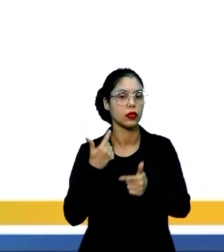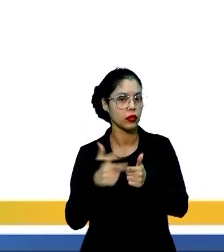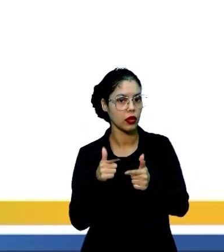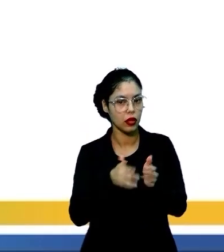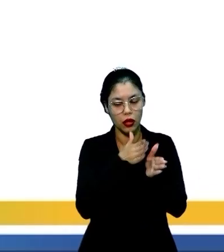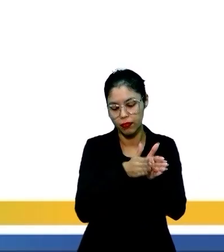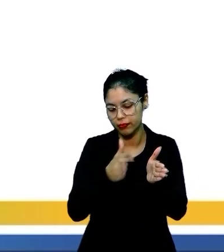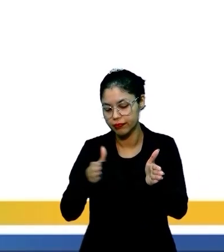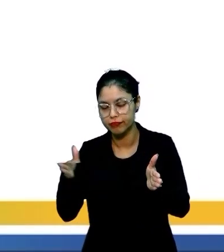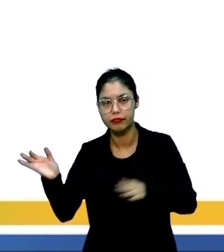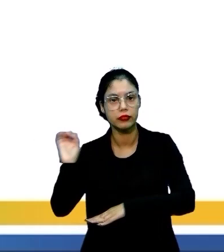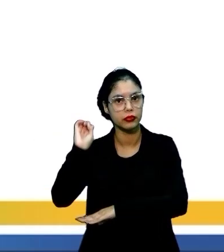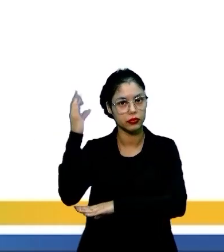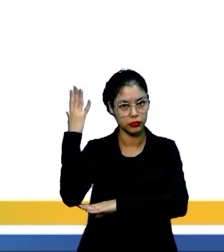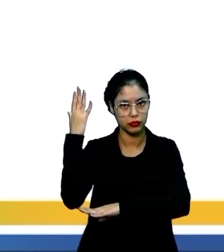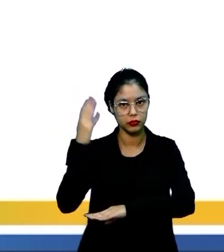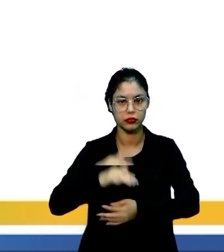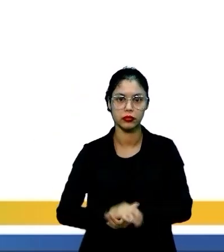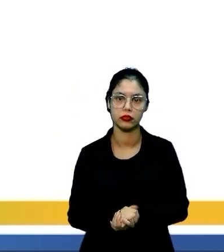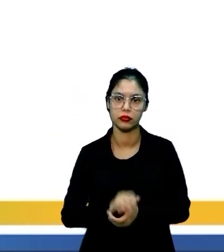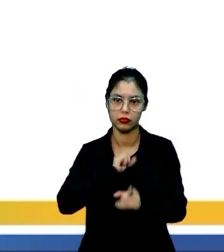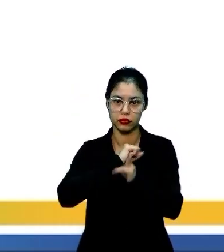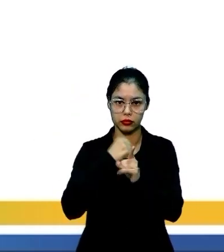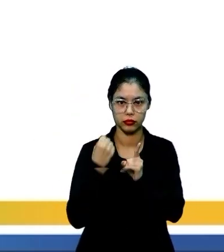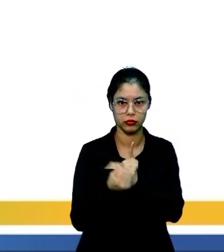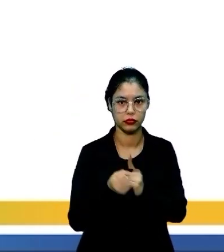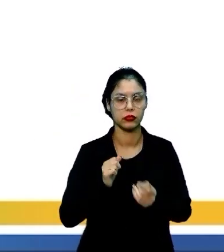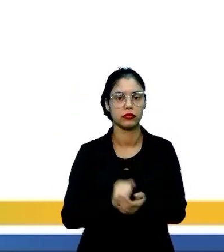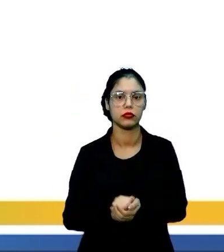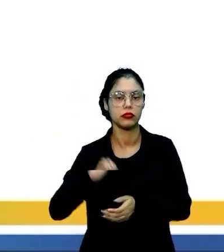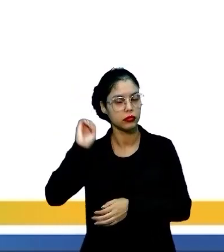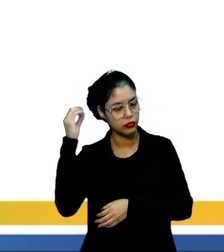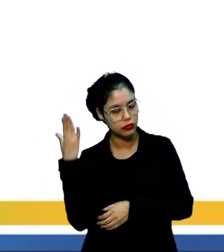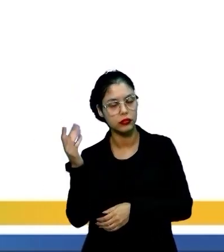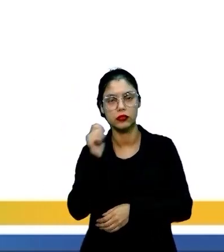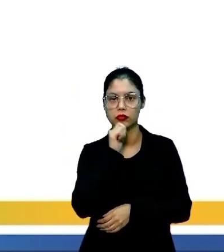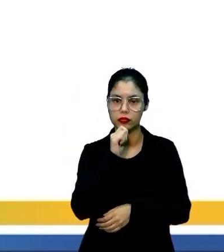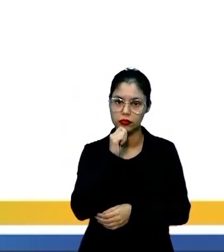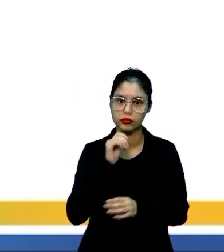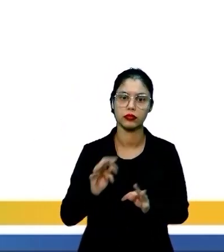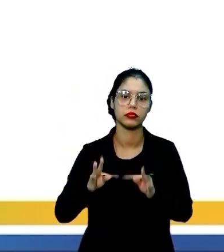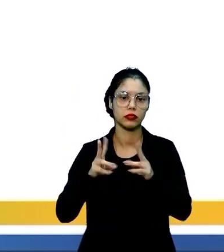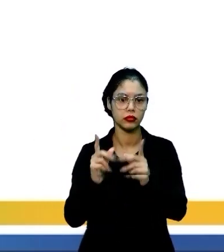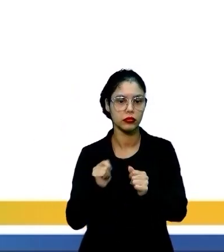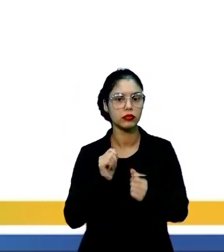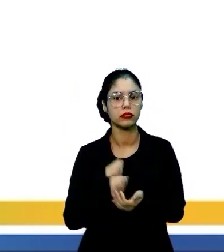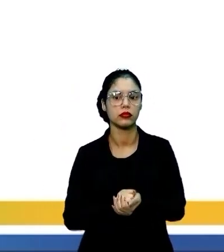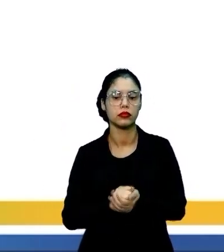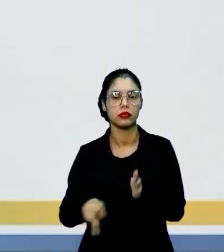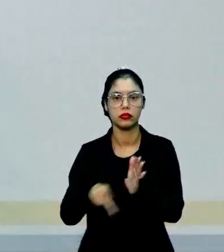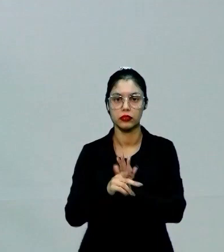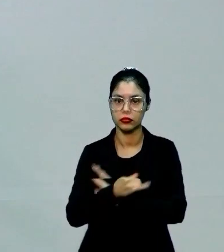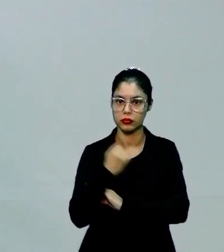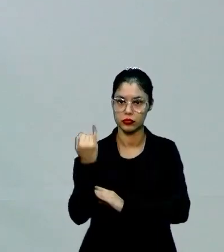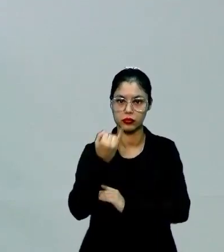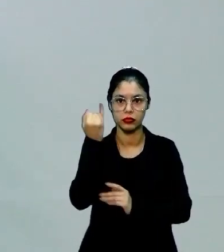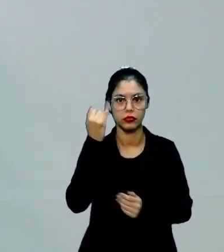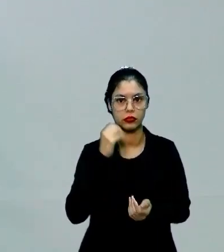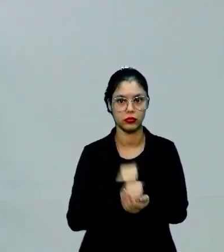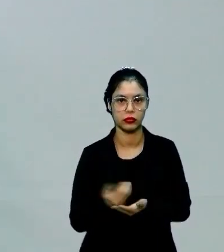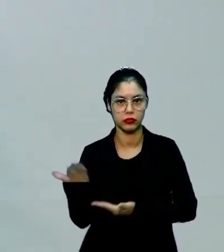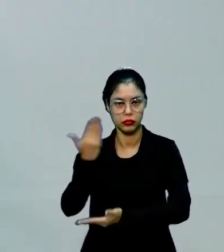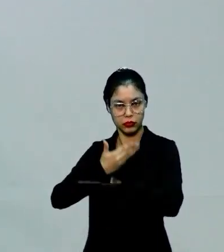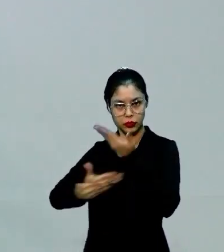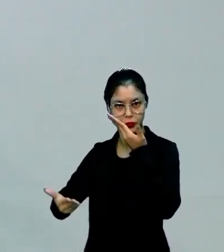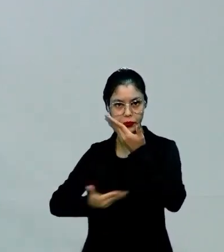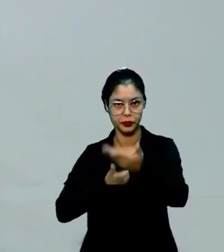situações existentes na sociedade que, no caso, estão absolutamente fundamentadas na